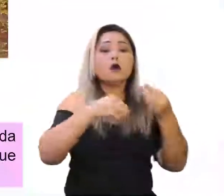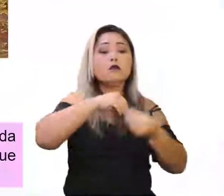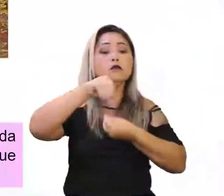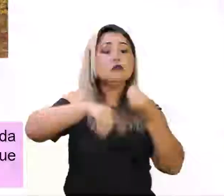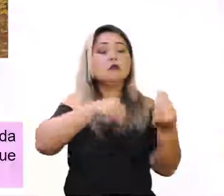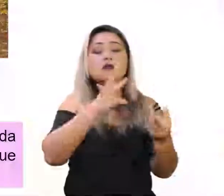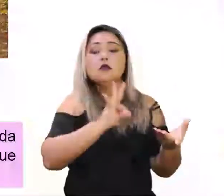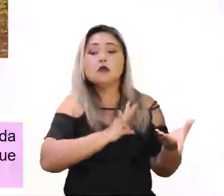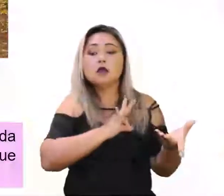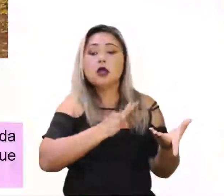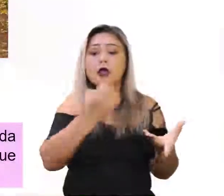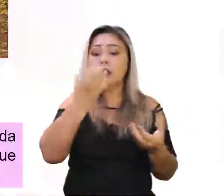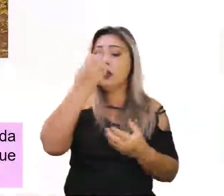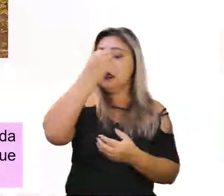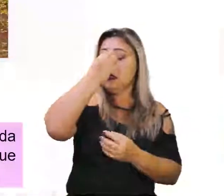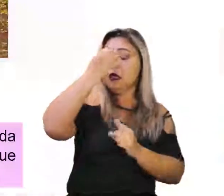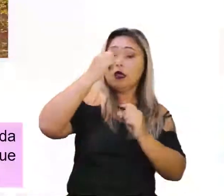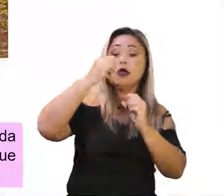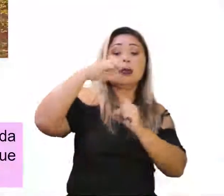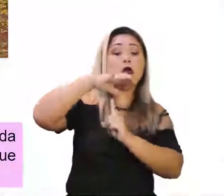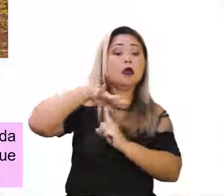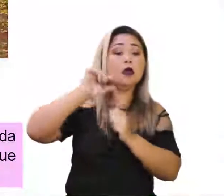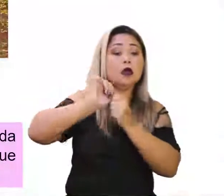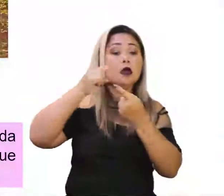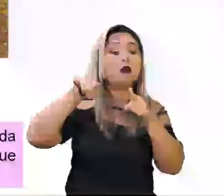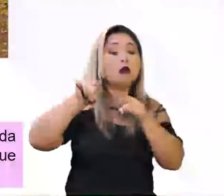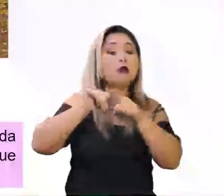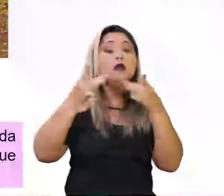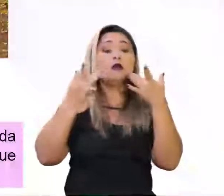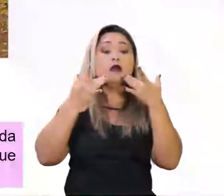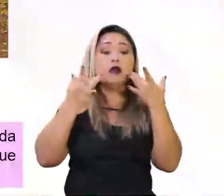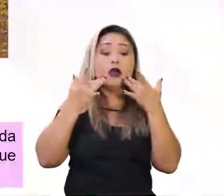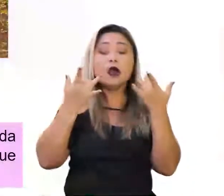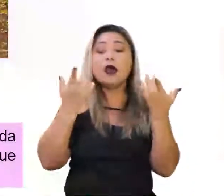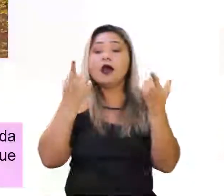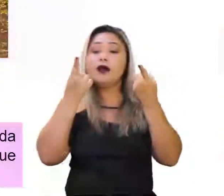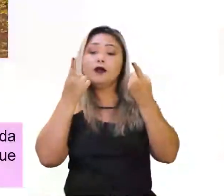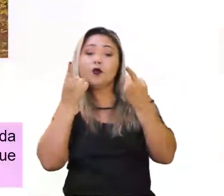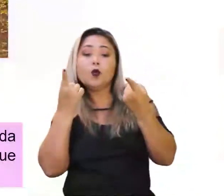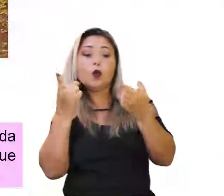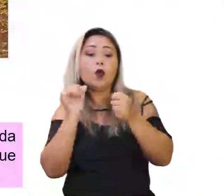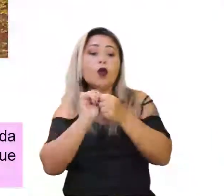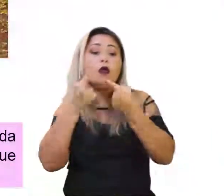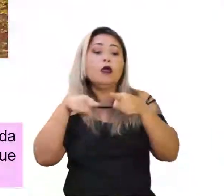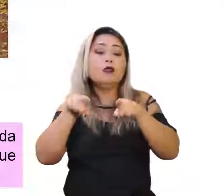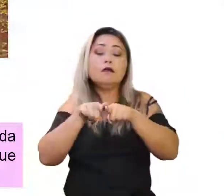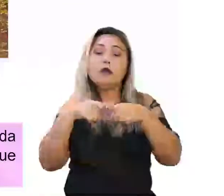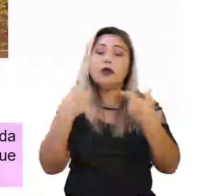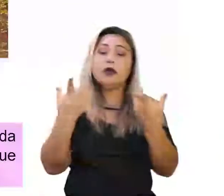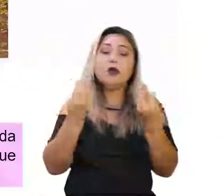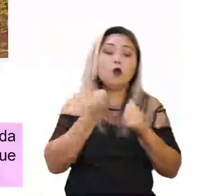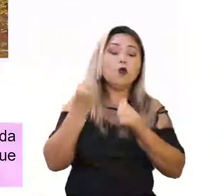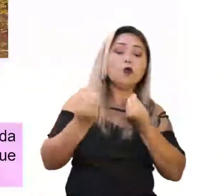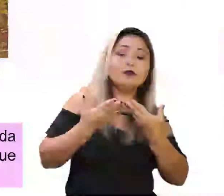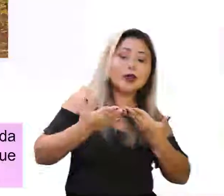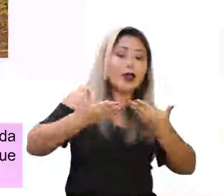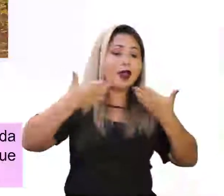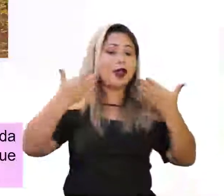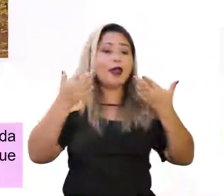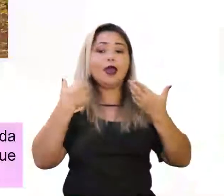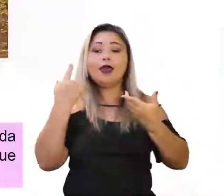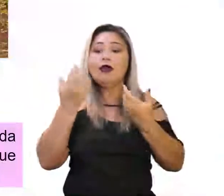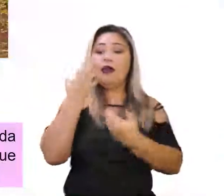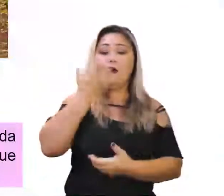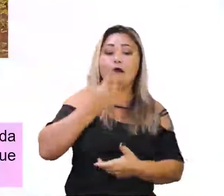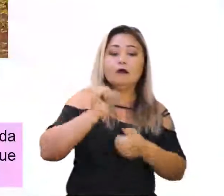localidades remotas. Essa ideia é muito importante, que é a ideia da contação da história, né? O teatro